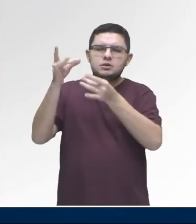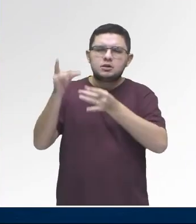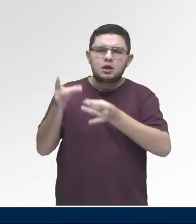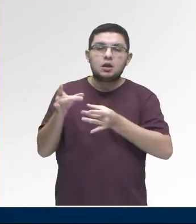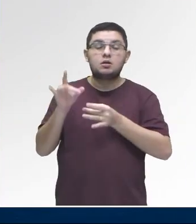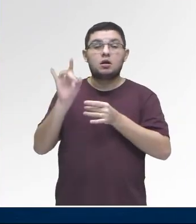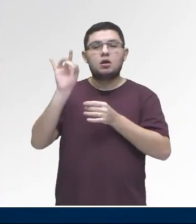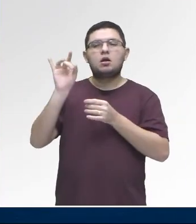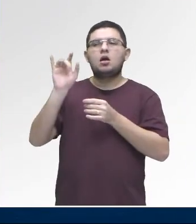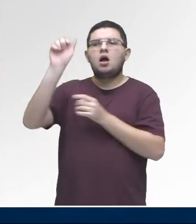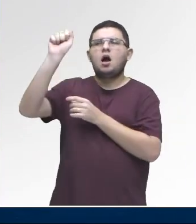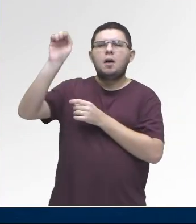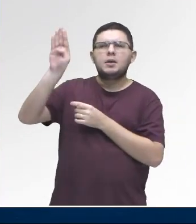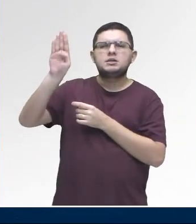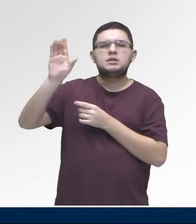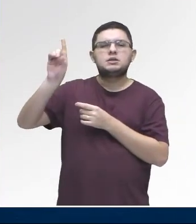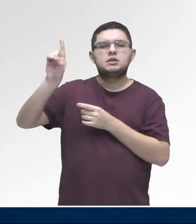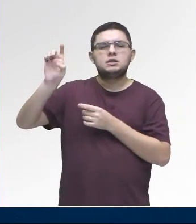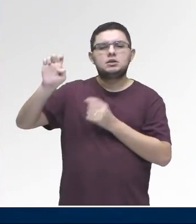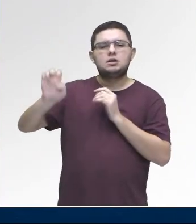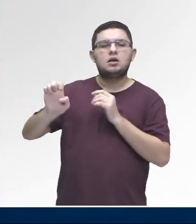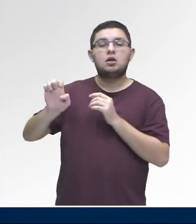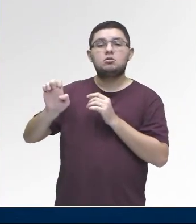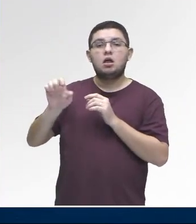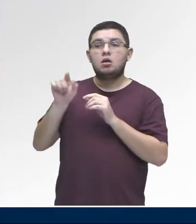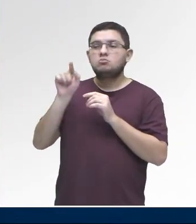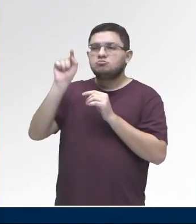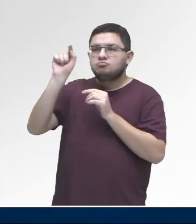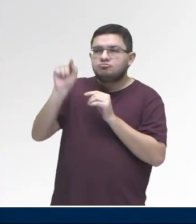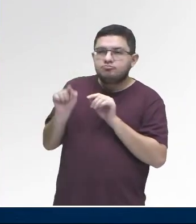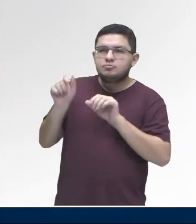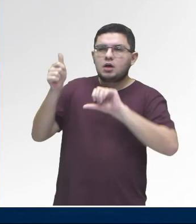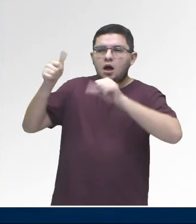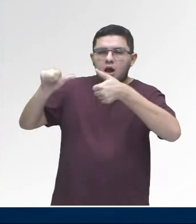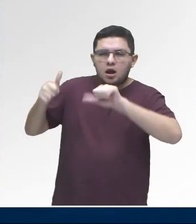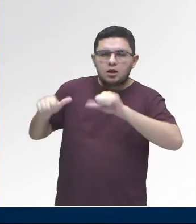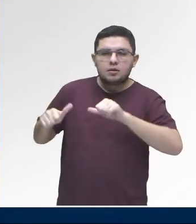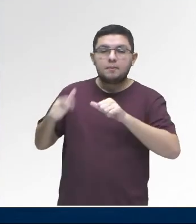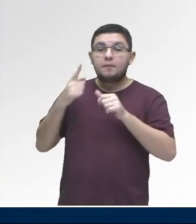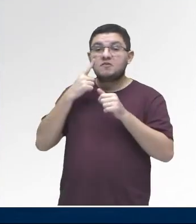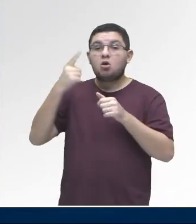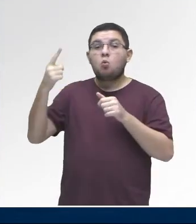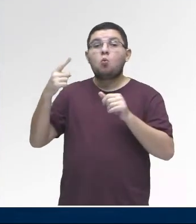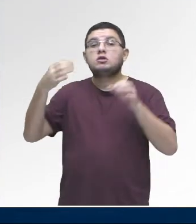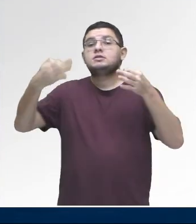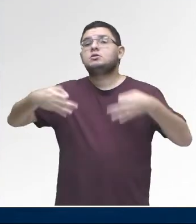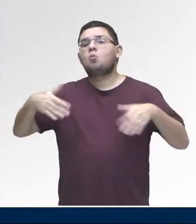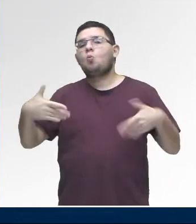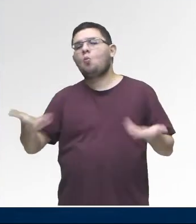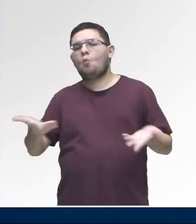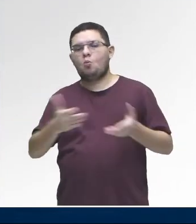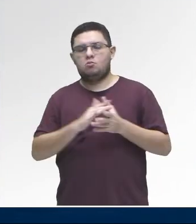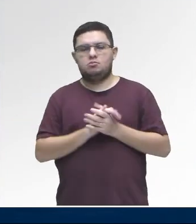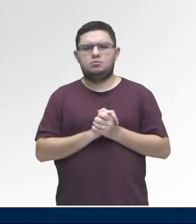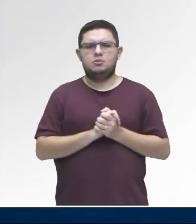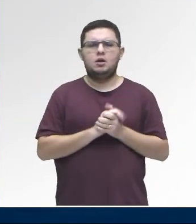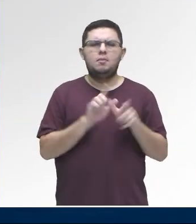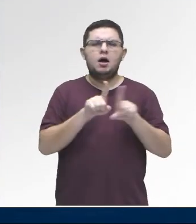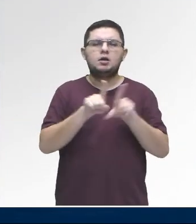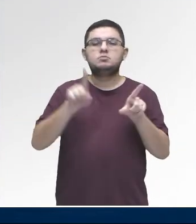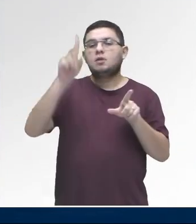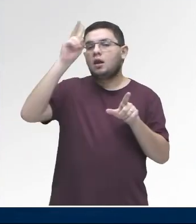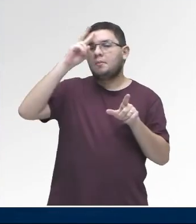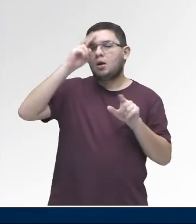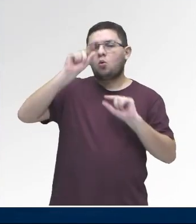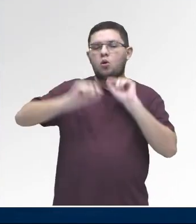tá bom? Lembrando que para analisar, eu preciso saber